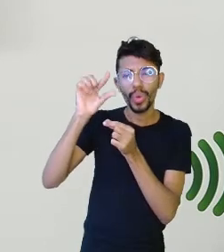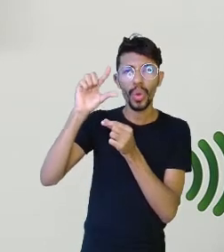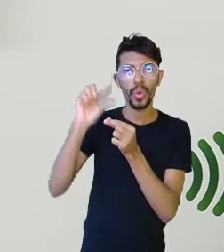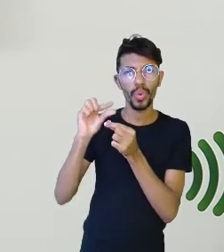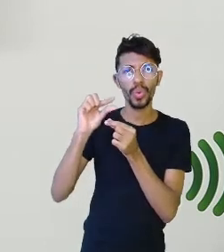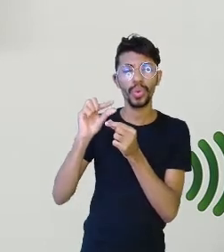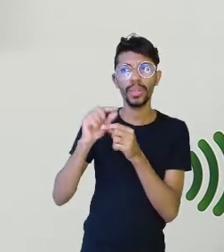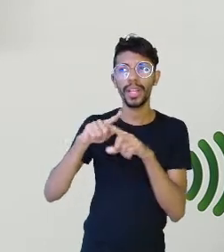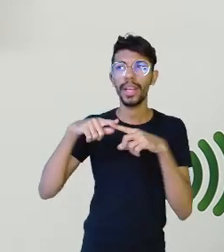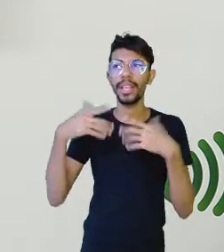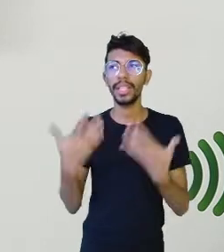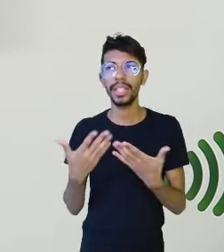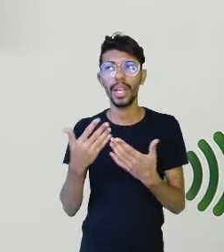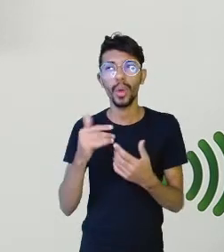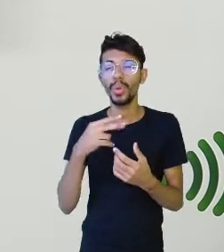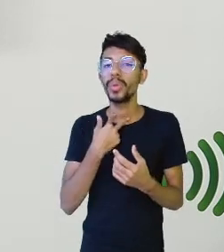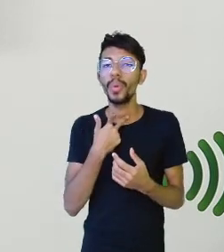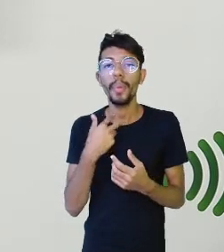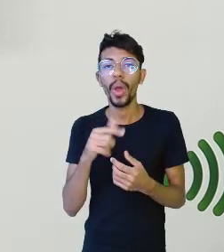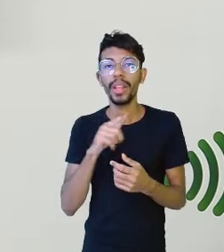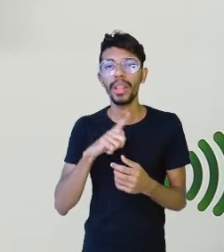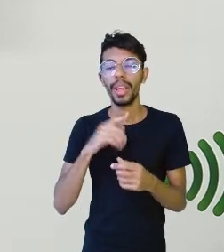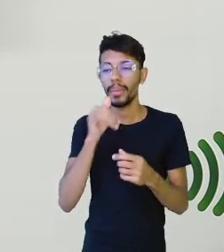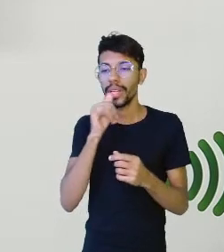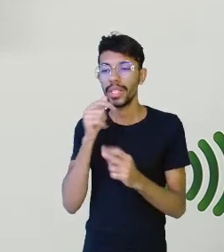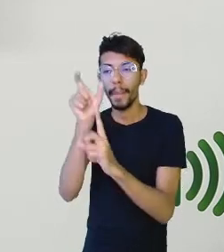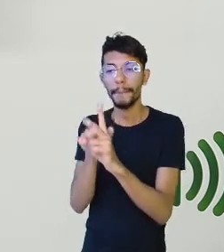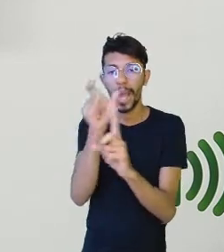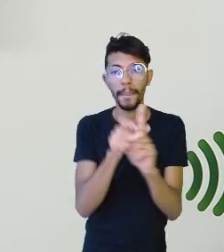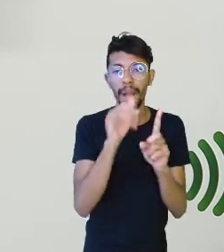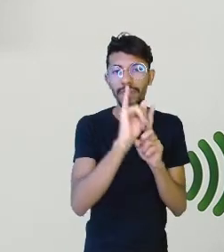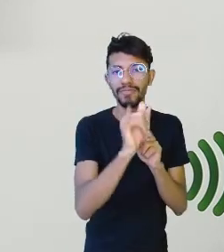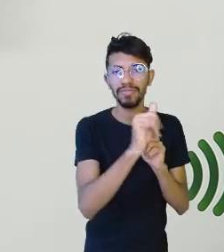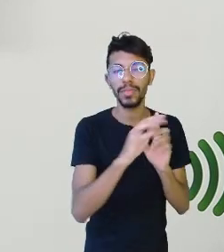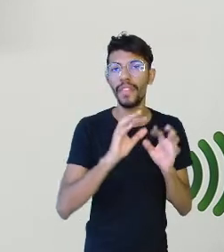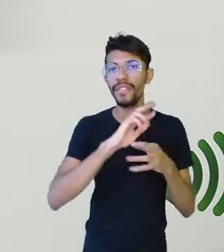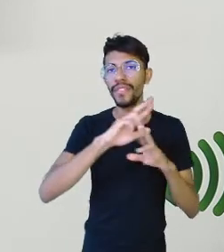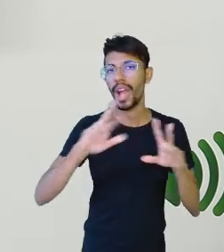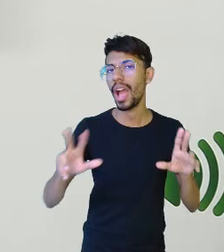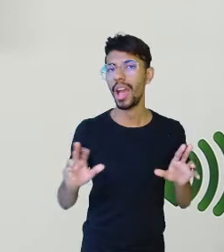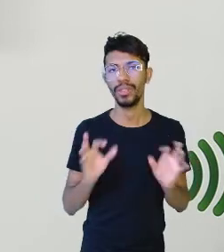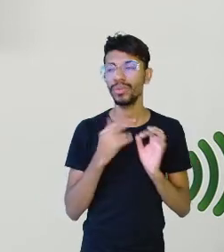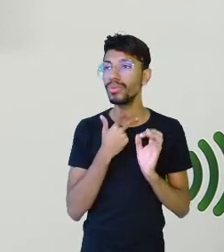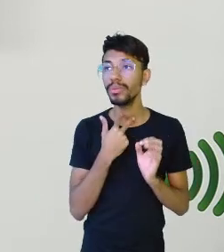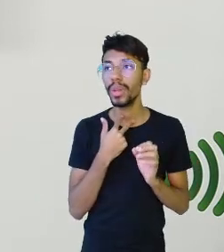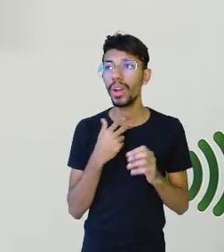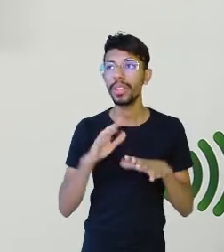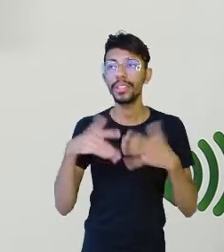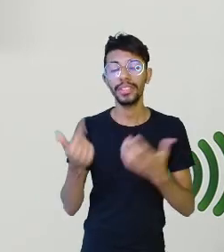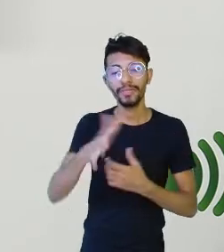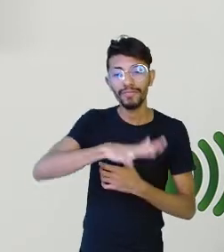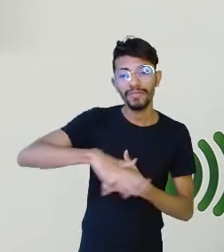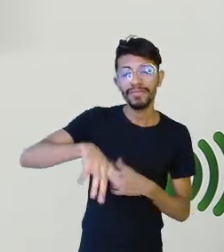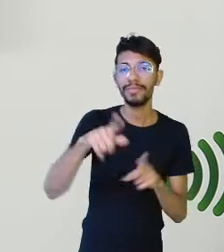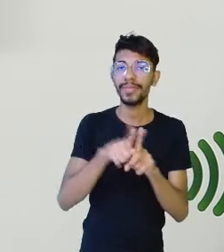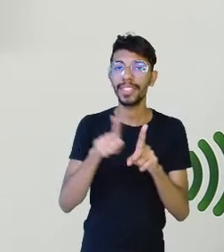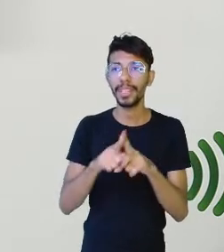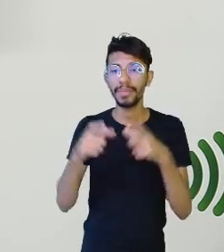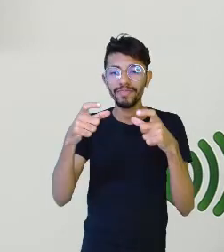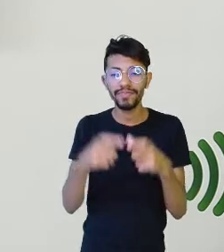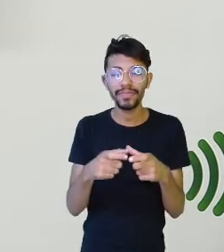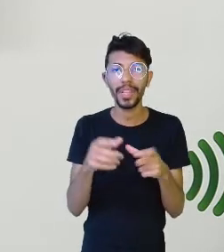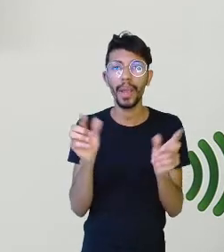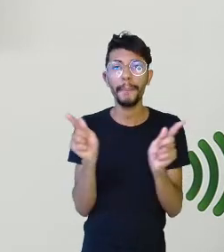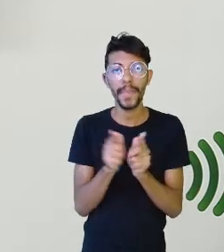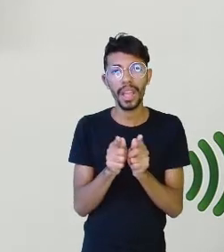elas, diálogos, então vai ficar muito grande. Então, aí, o espaço delimitado é isso, é um espaço pequeno.